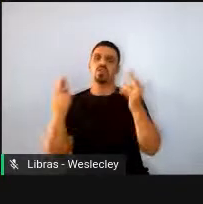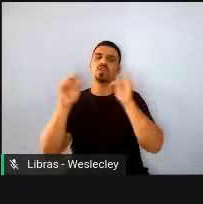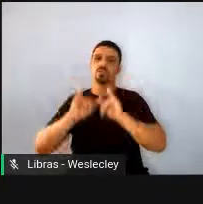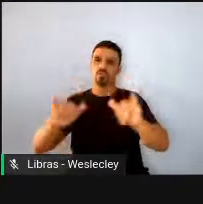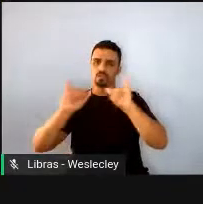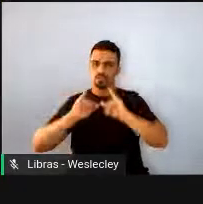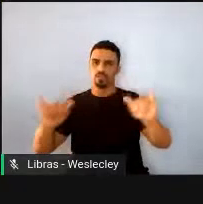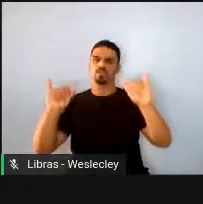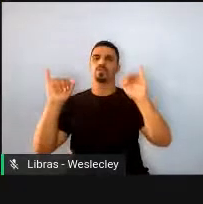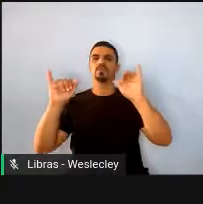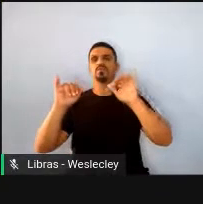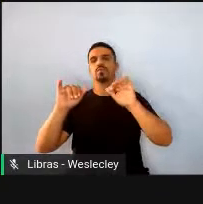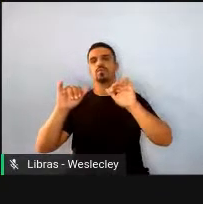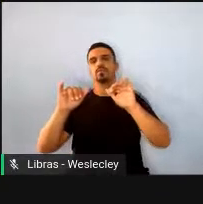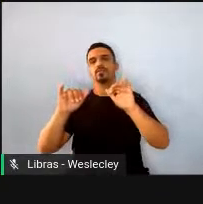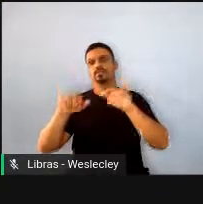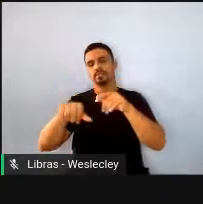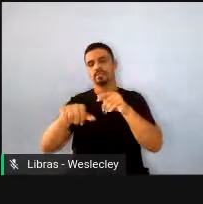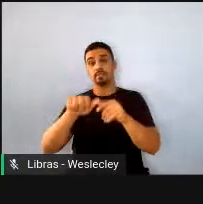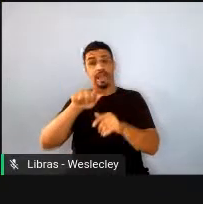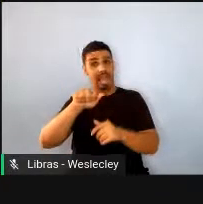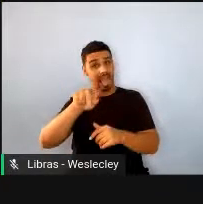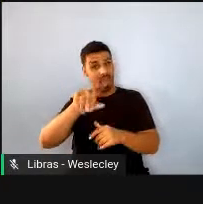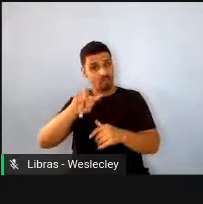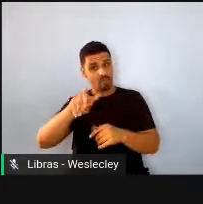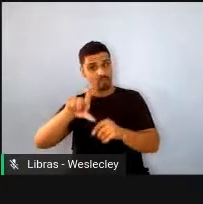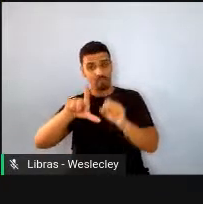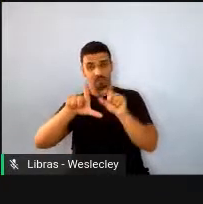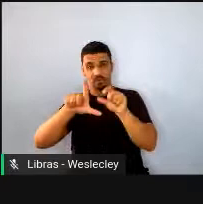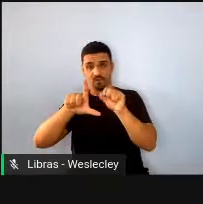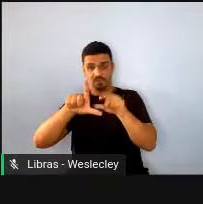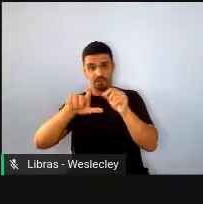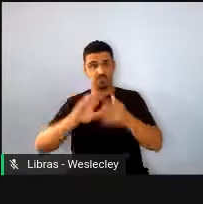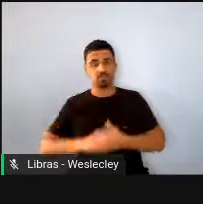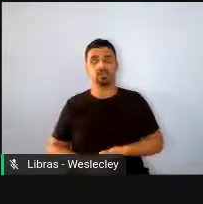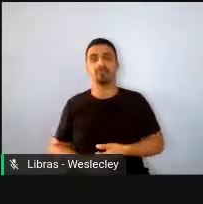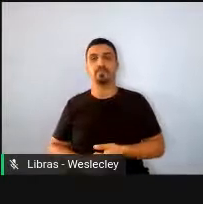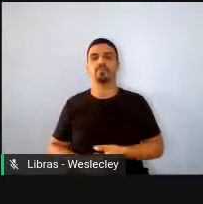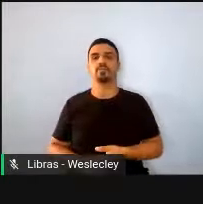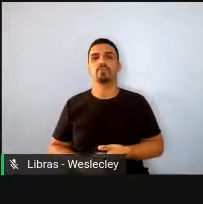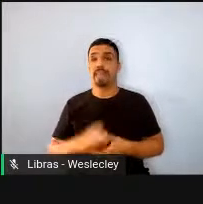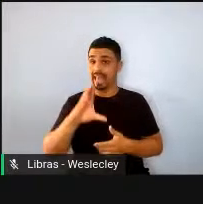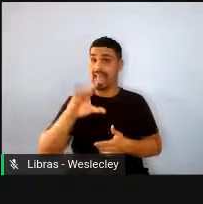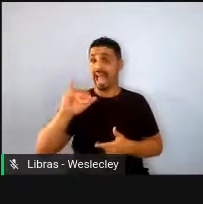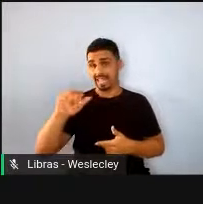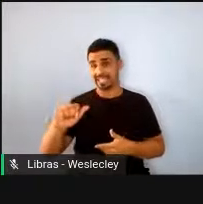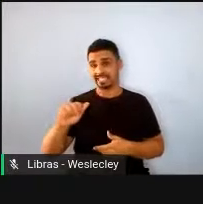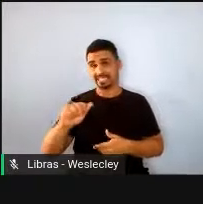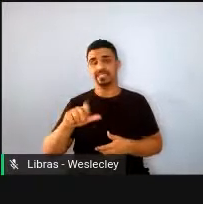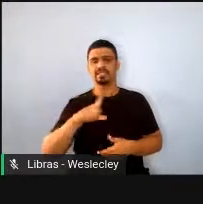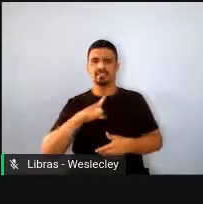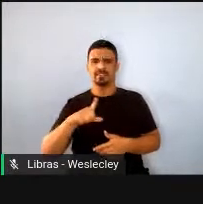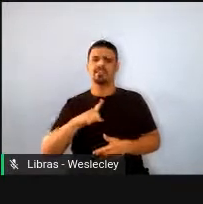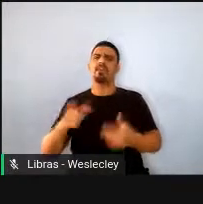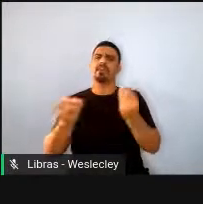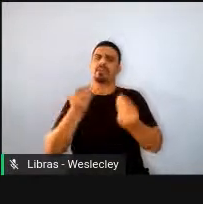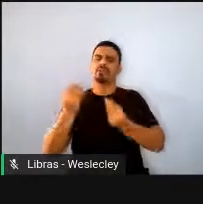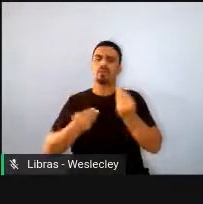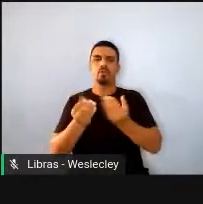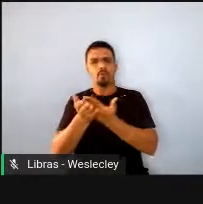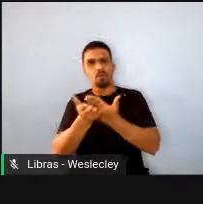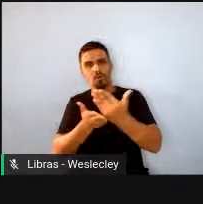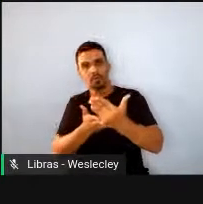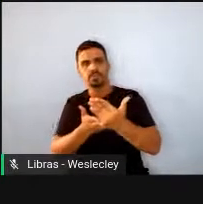as sessões ao vivo. A C-SPAN, como ela tem iniciativas de fazer as